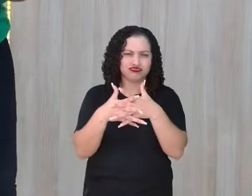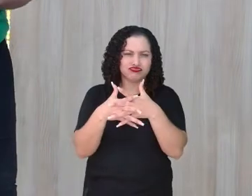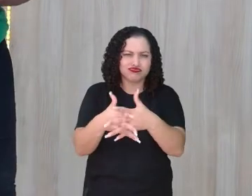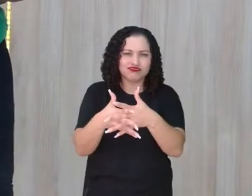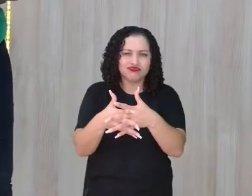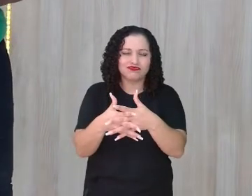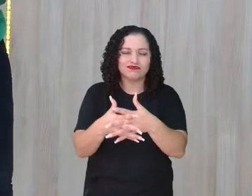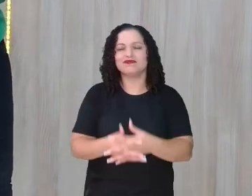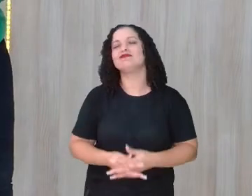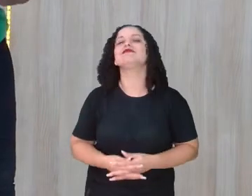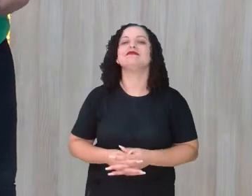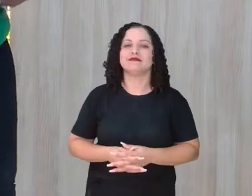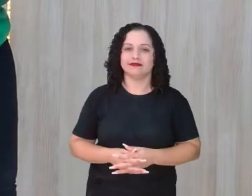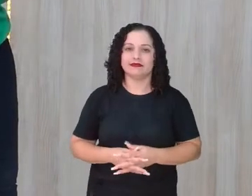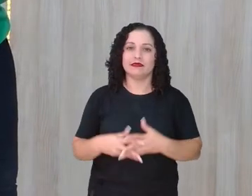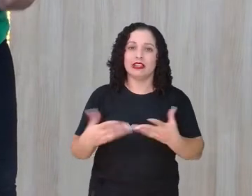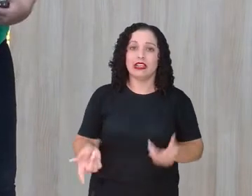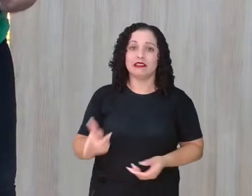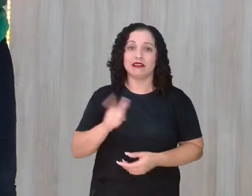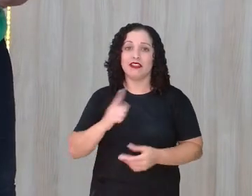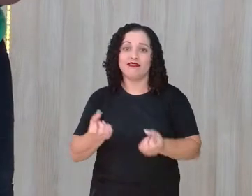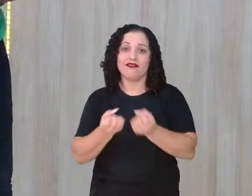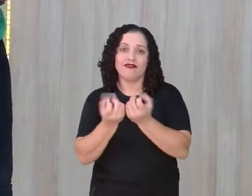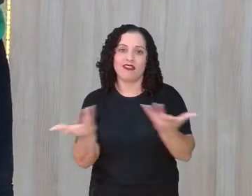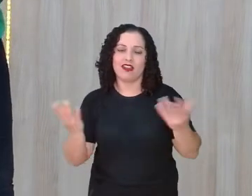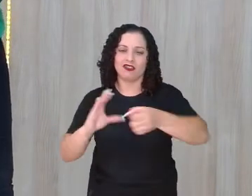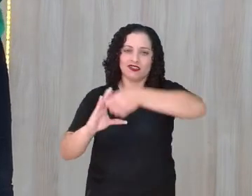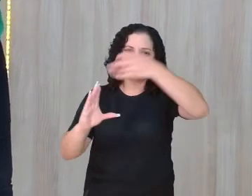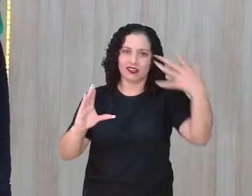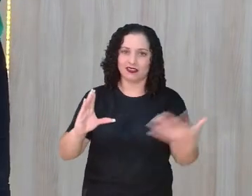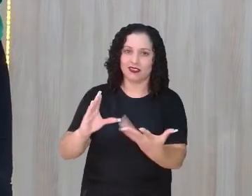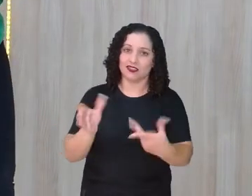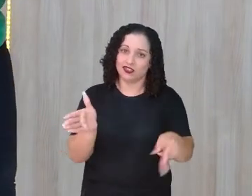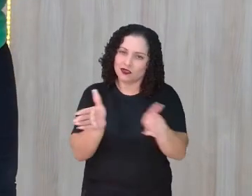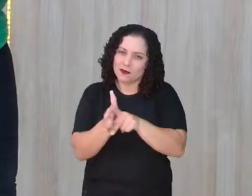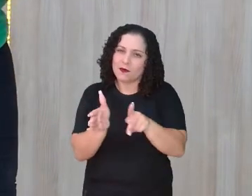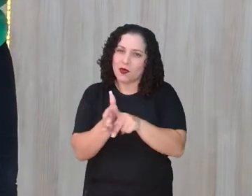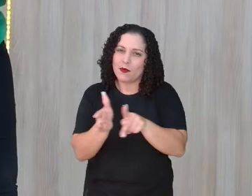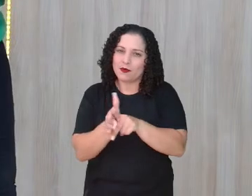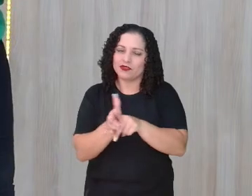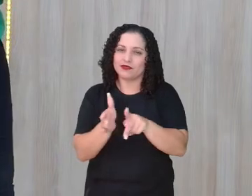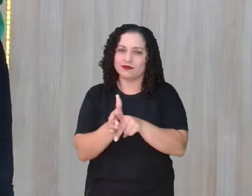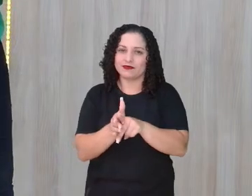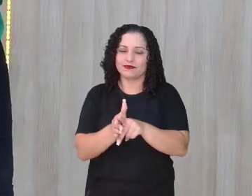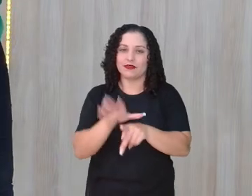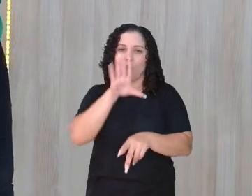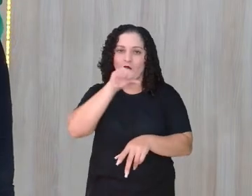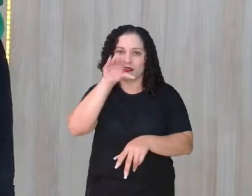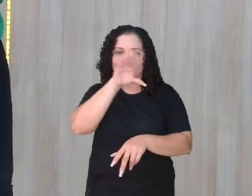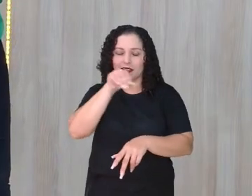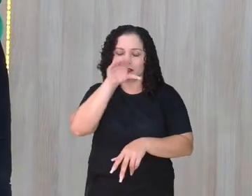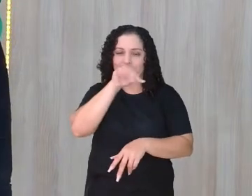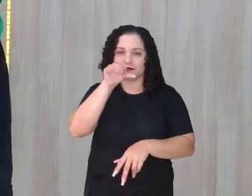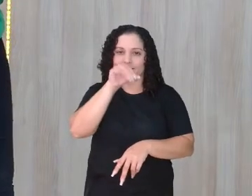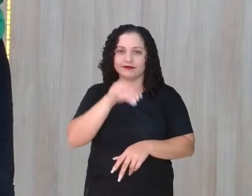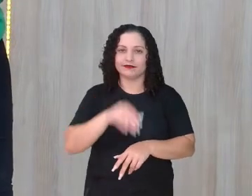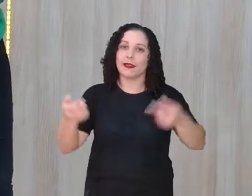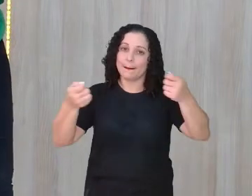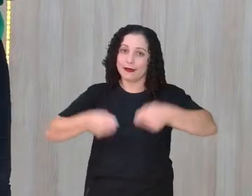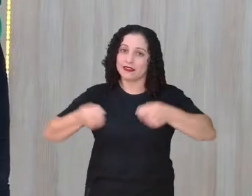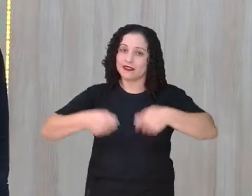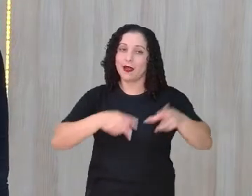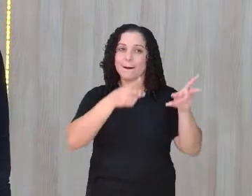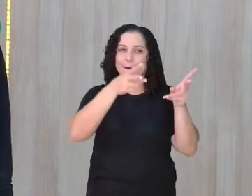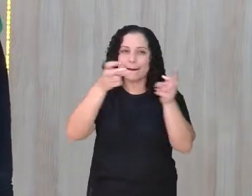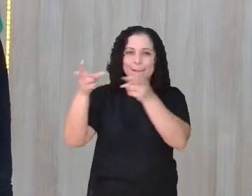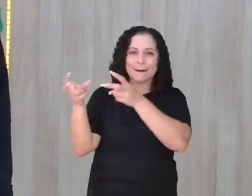a oralidade. Vai ter muitas características da oralidade, certo? Então, isso aí a gente precisa